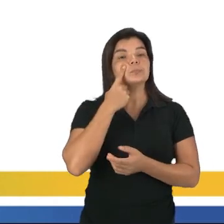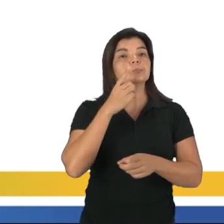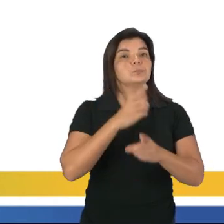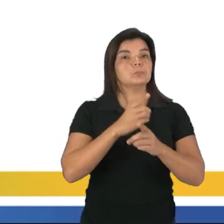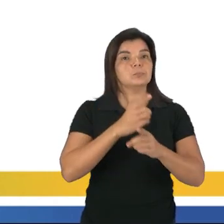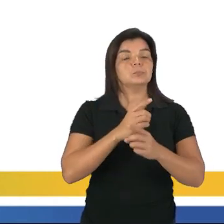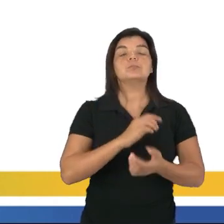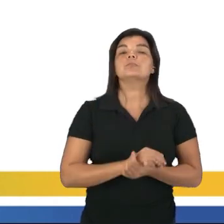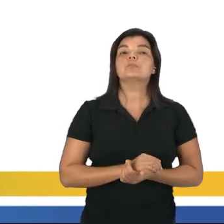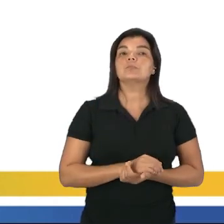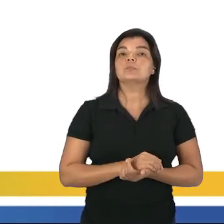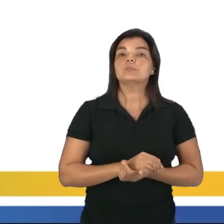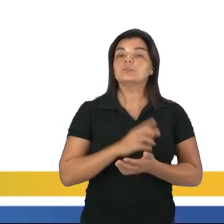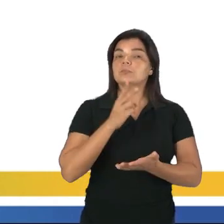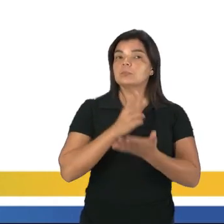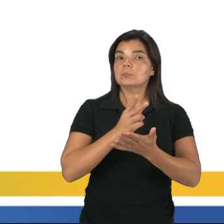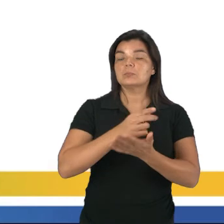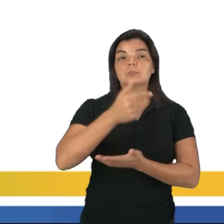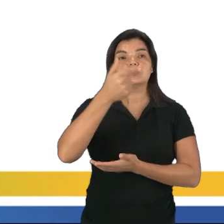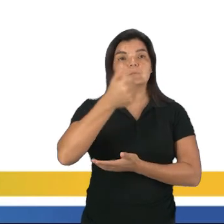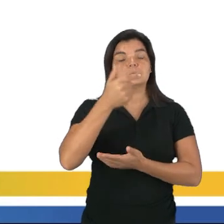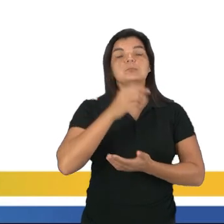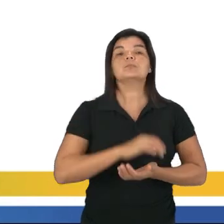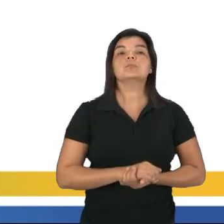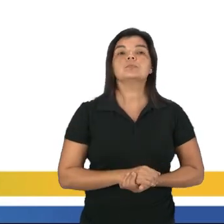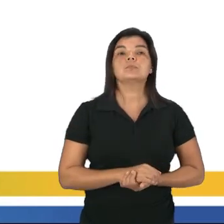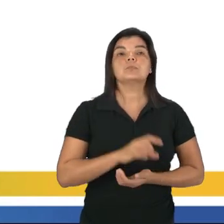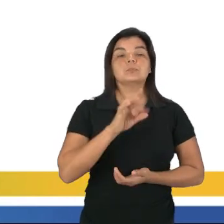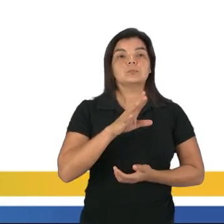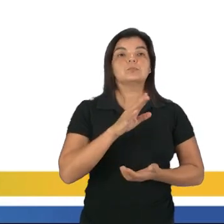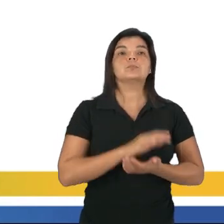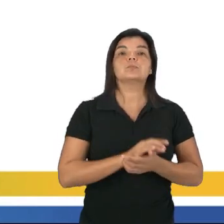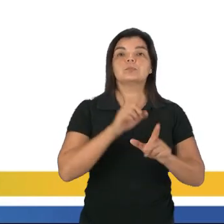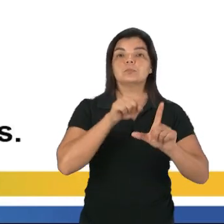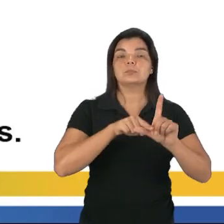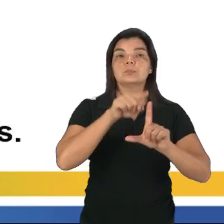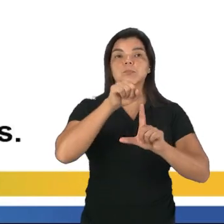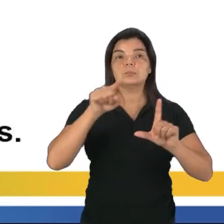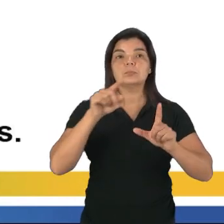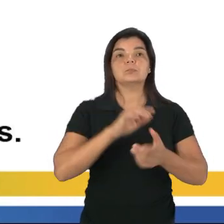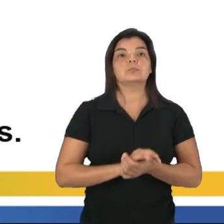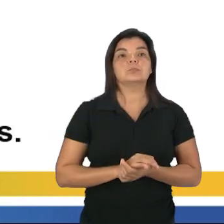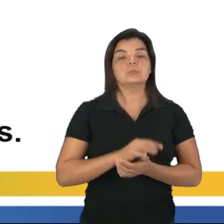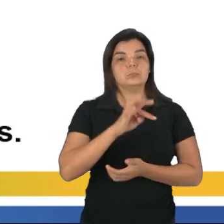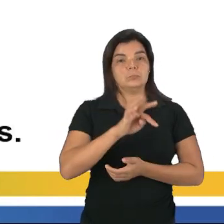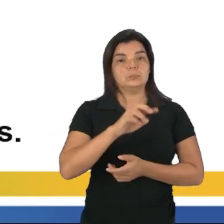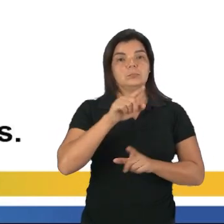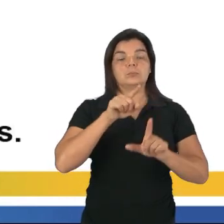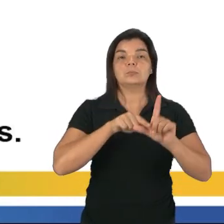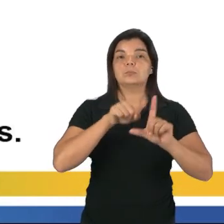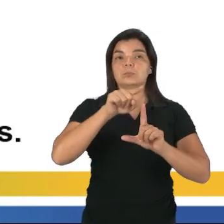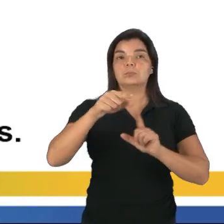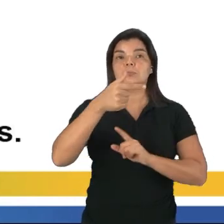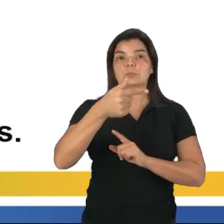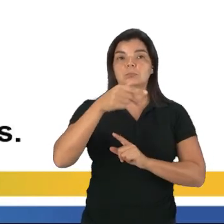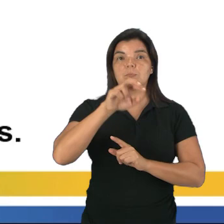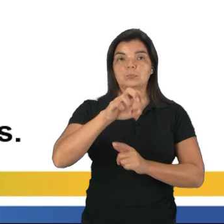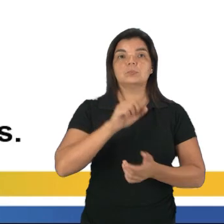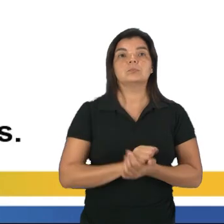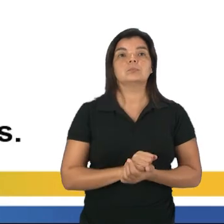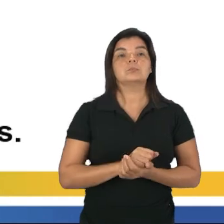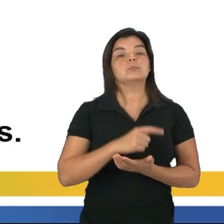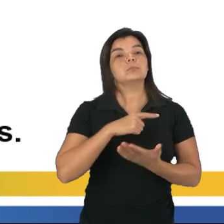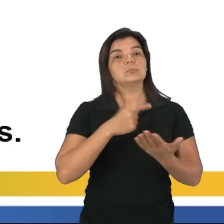valor dessa variável sem que ela esteja elevada ao quadrado, basta eu aplicar a raiz, certo? Então, t é igual a raiz de 25. E